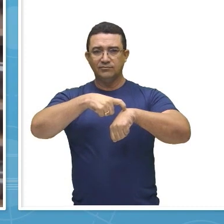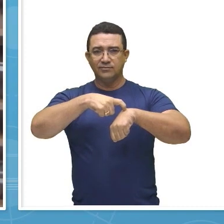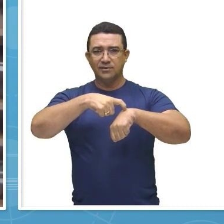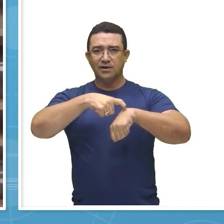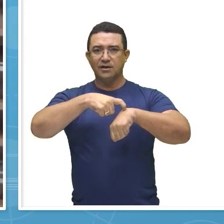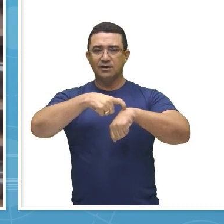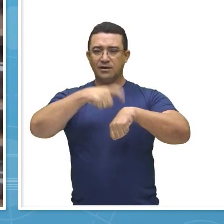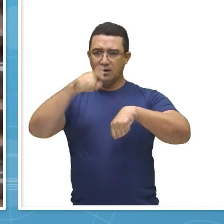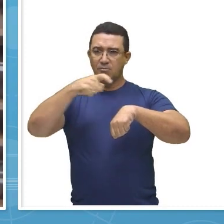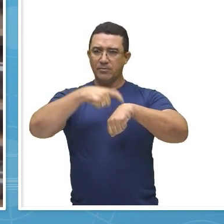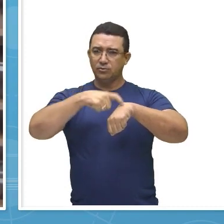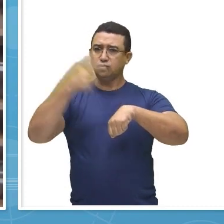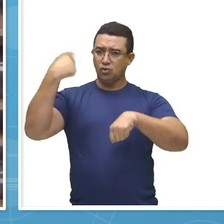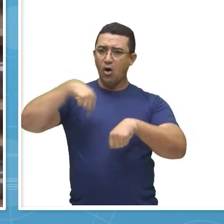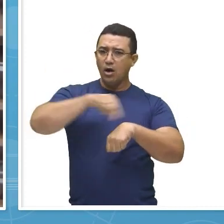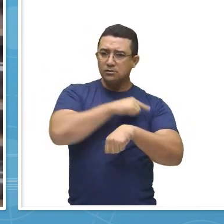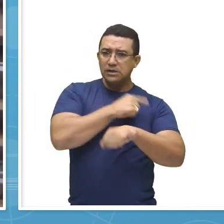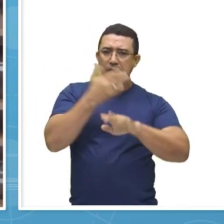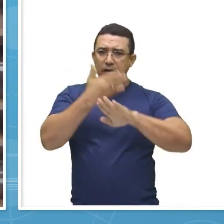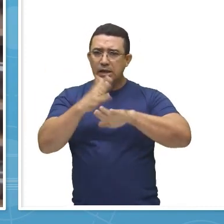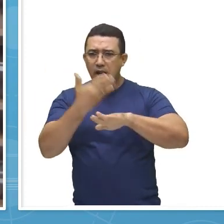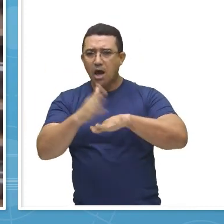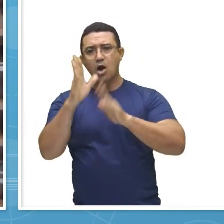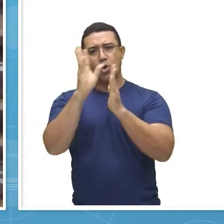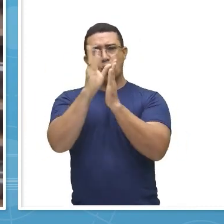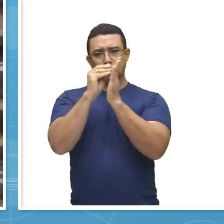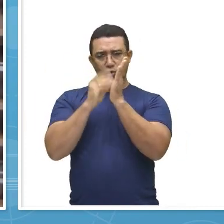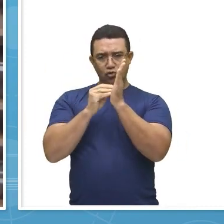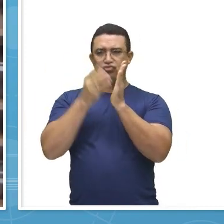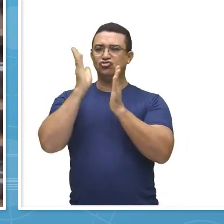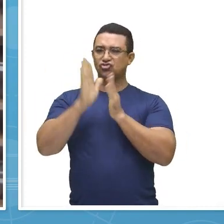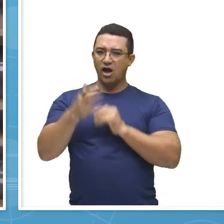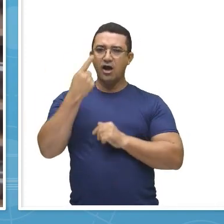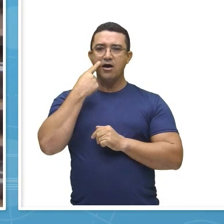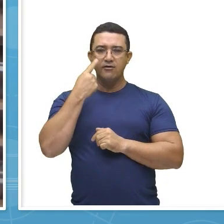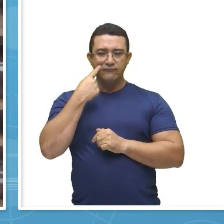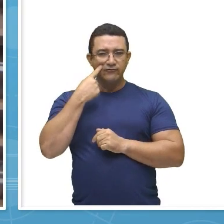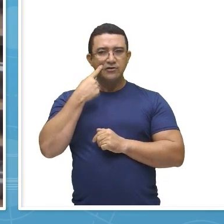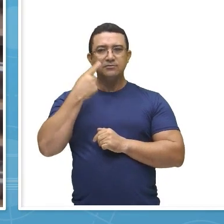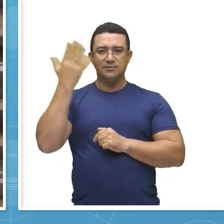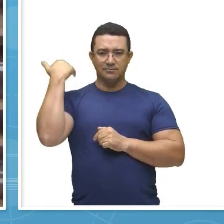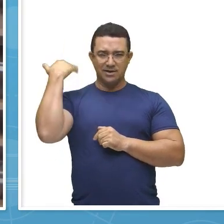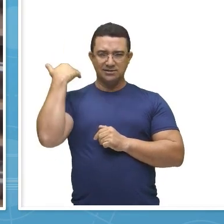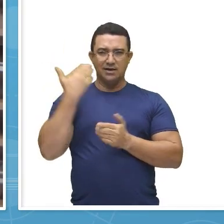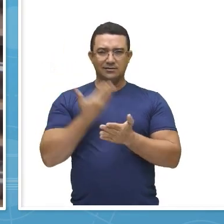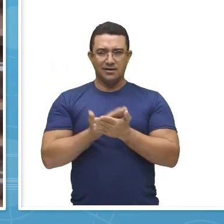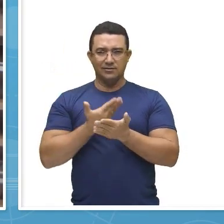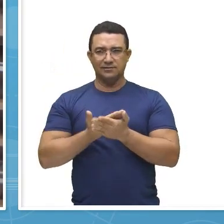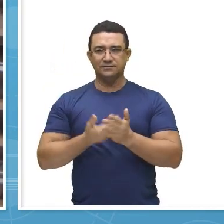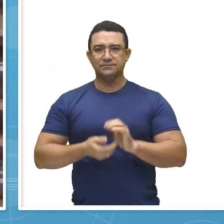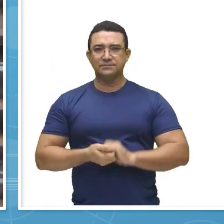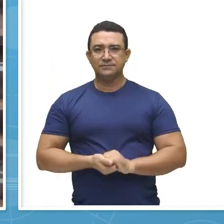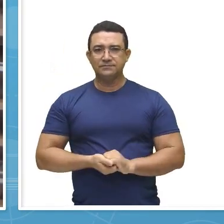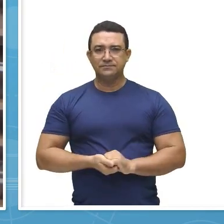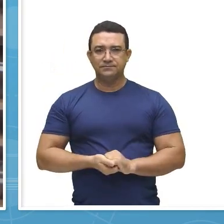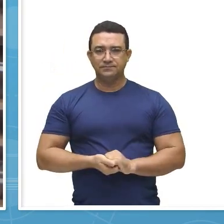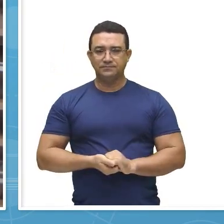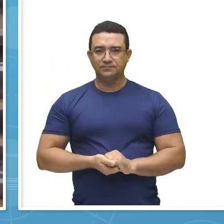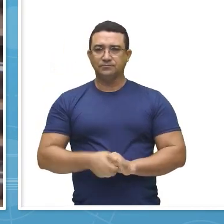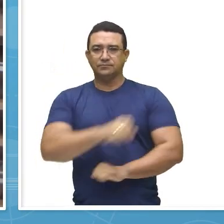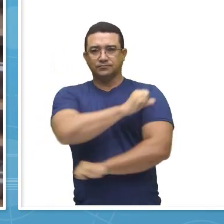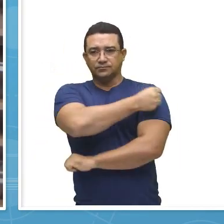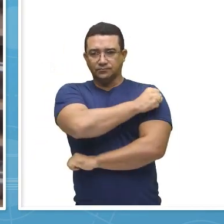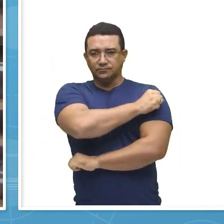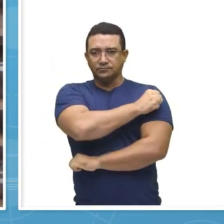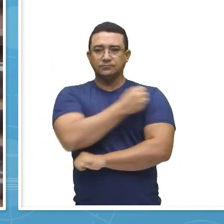né? Exercitar os assuntos que nós verificamos no decorrer do nosso projeto, né? Então, no 8º ano,